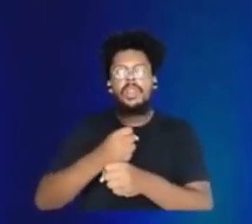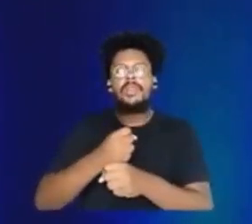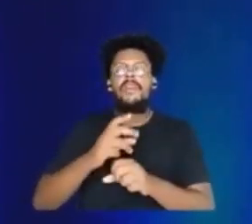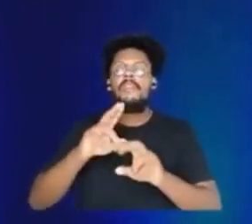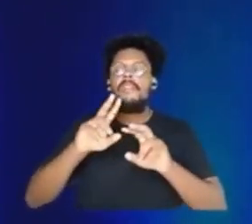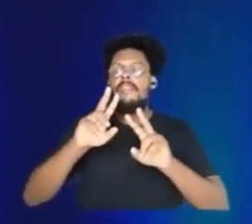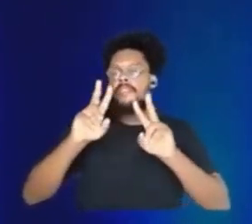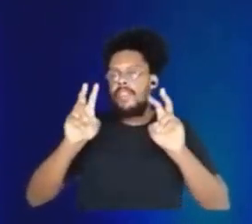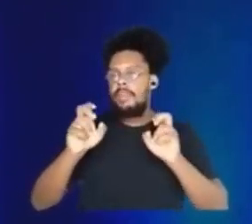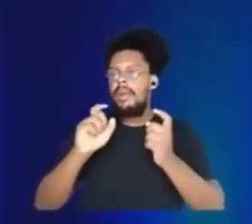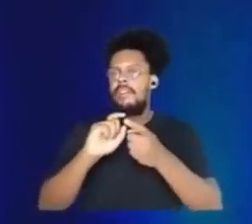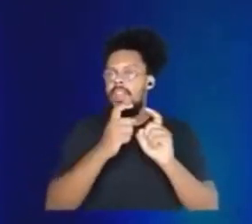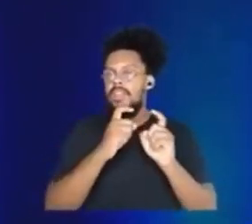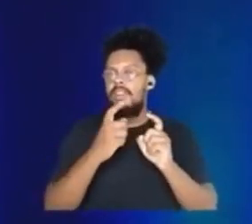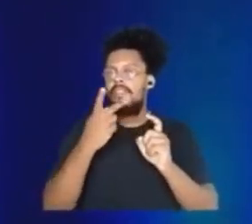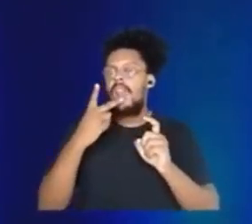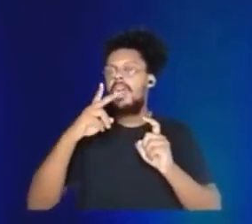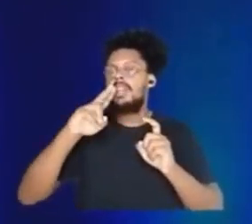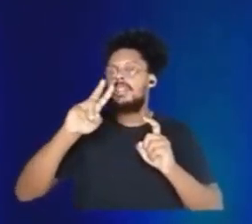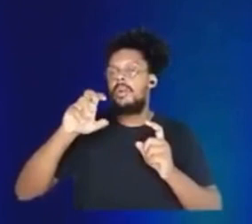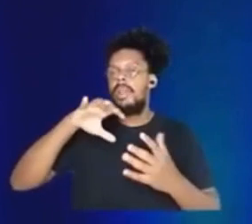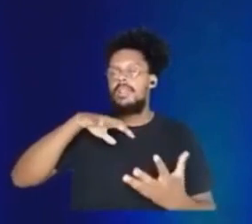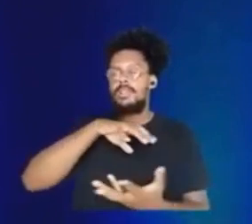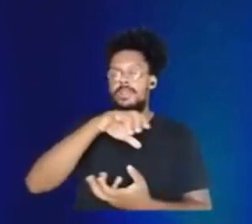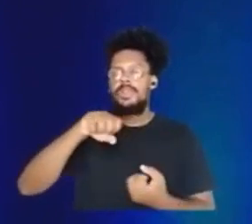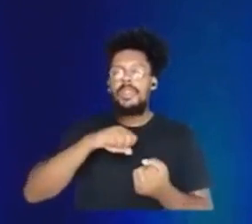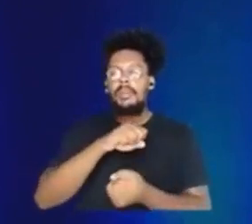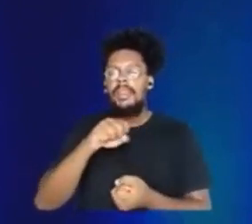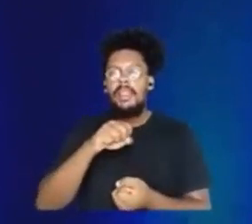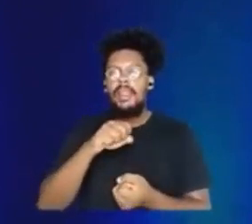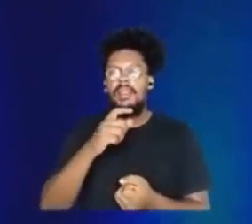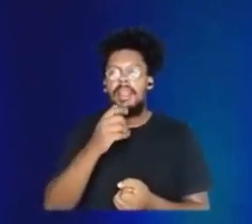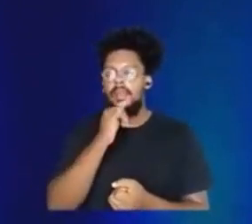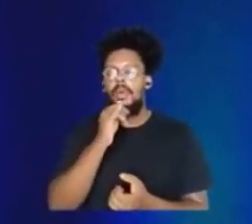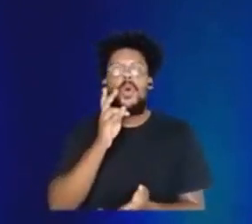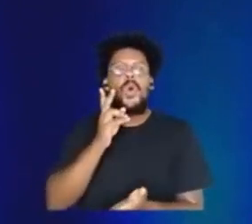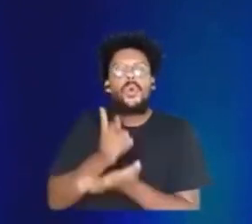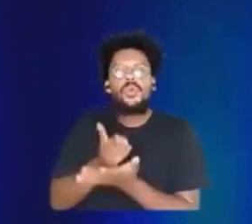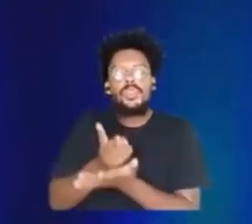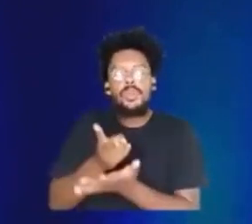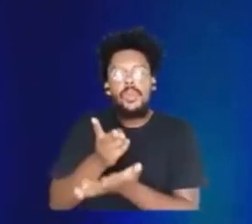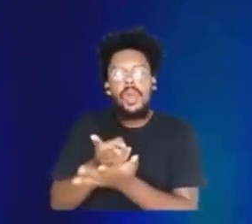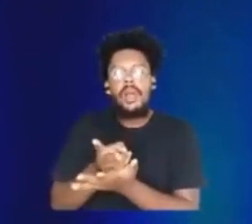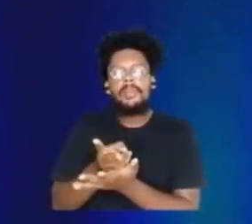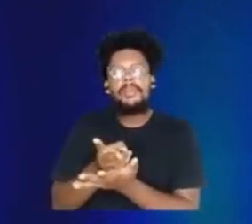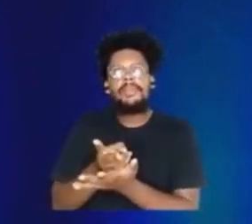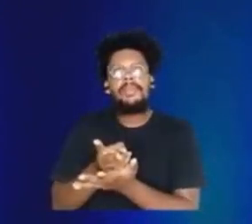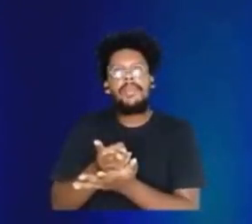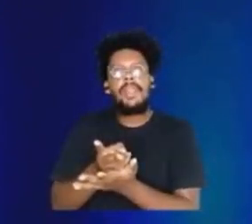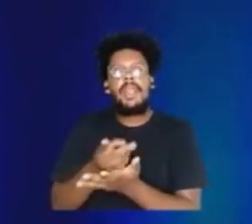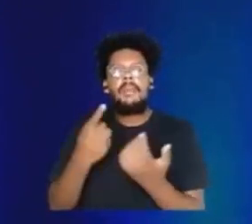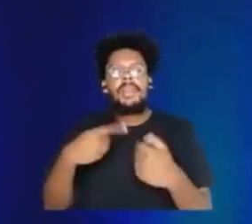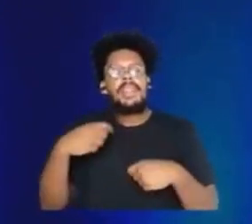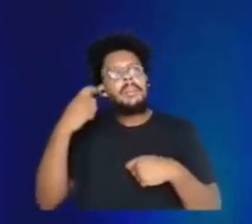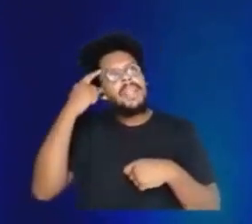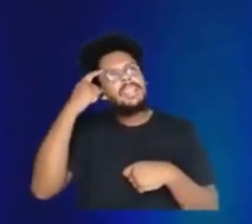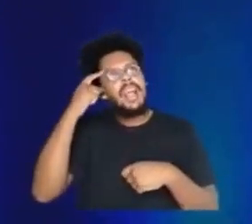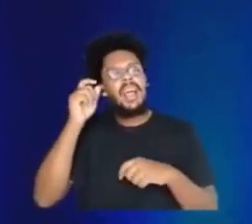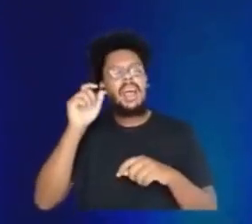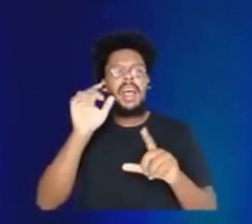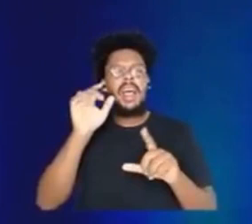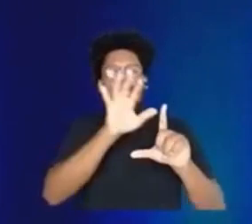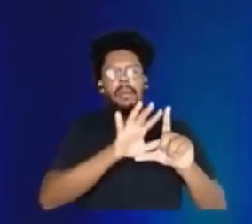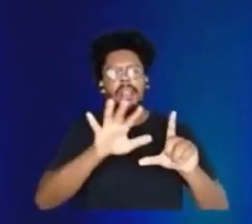que a sustentabilidade ela precisa ser pensada além de uma dimensão de só o quanto que as plataformas vão contribuir para a produção e